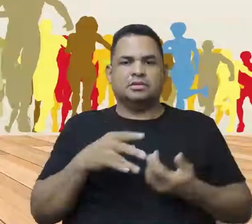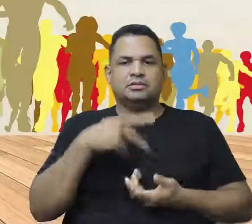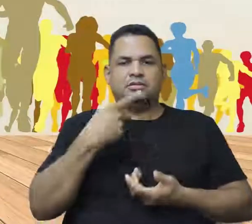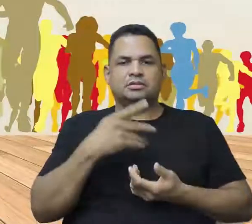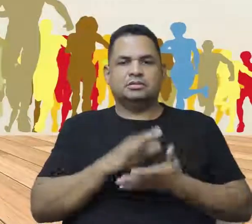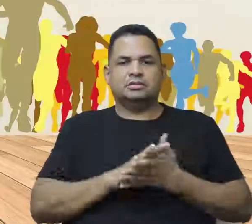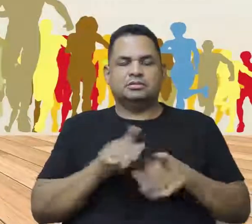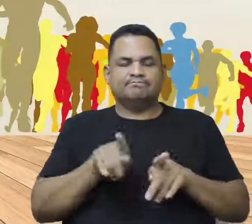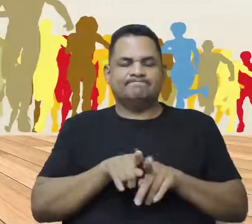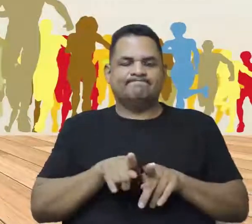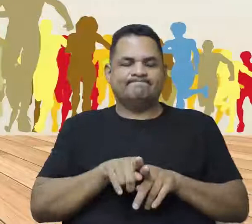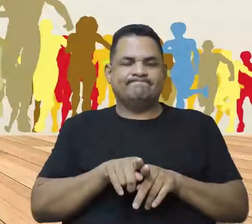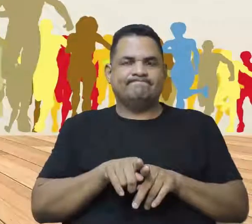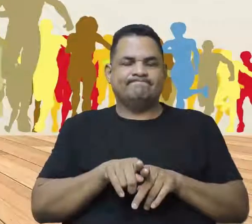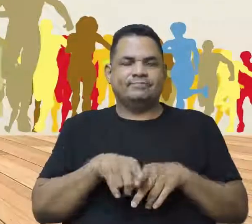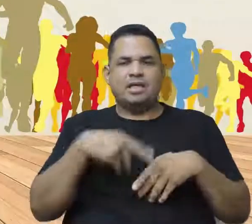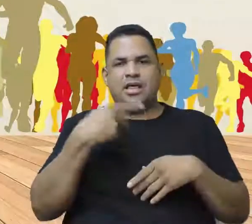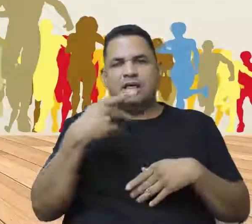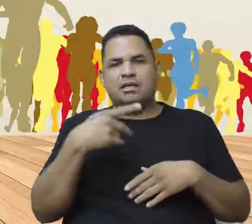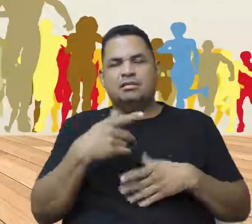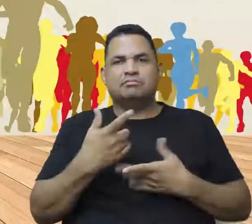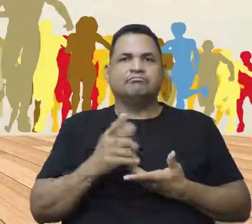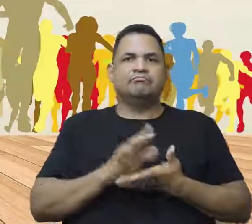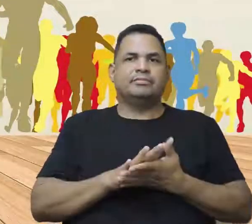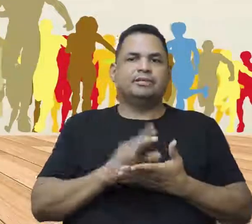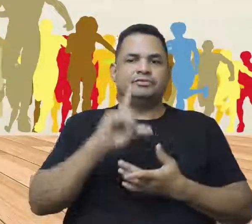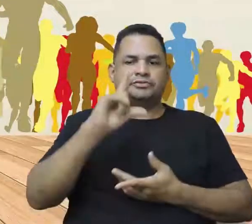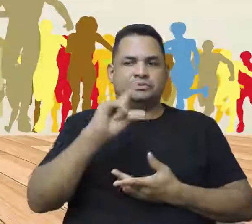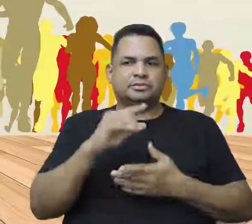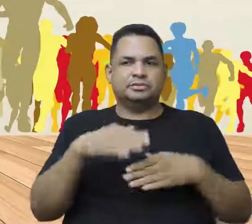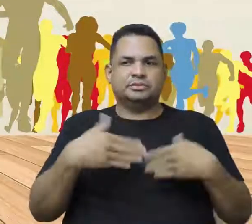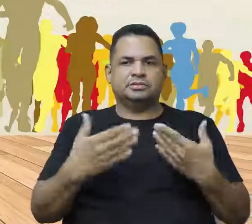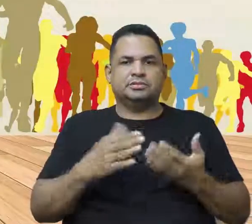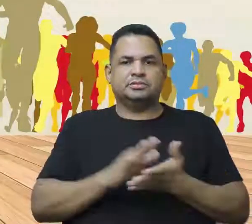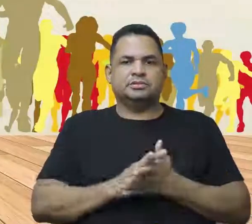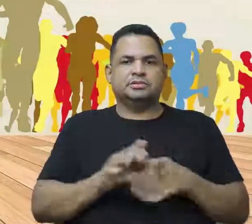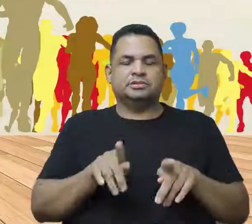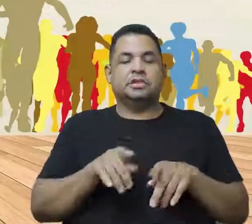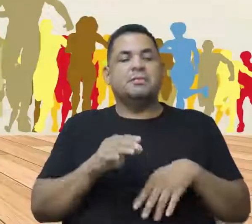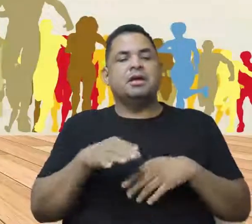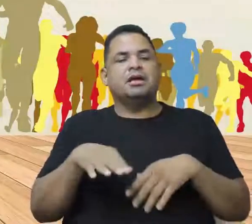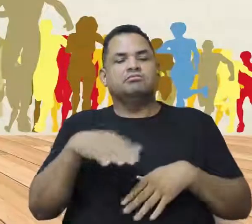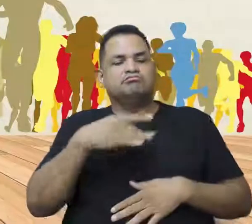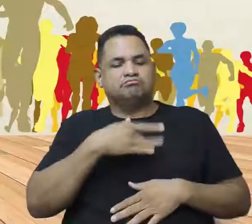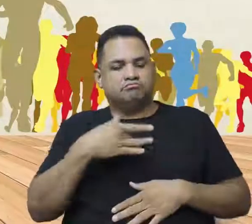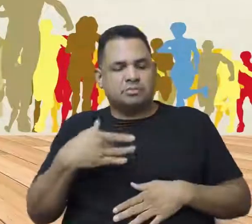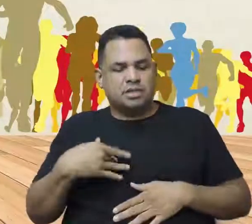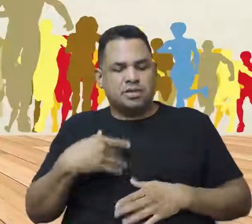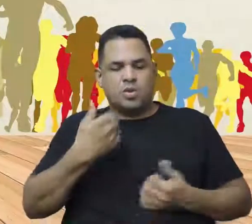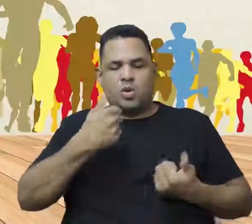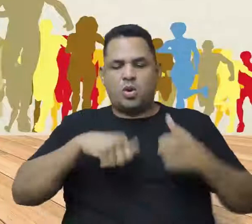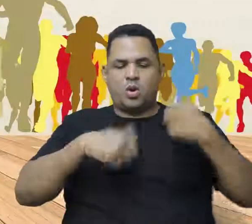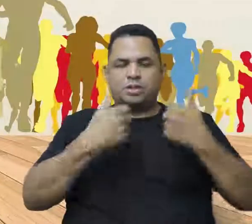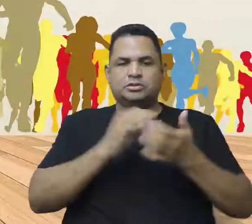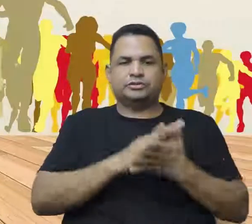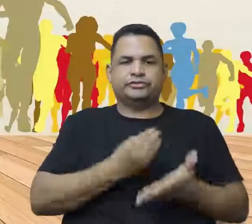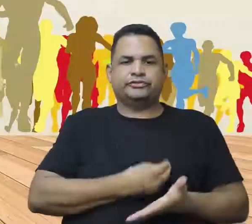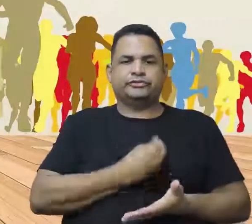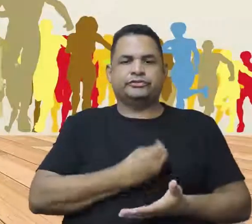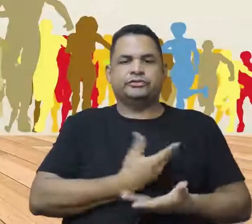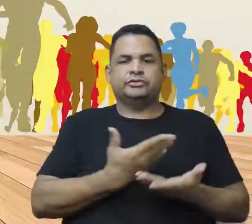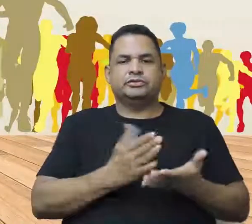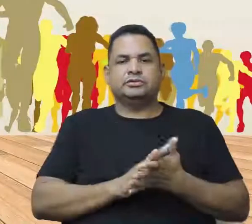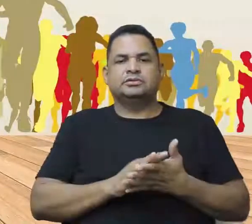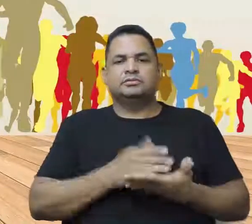é no sentido de Também. dizer, ah, não, é diminuir, não. É dizer que além da saúde, da qualidade de vida, do bem-estar, do